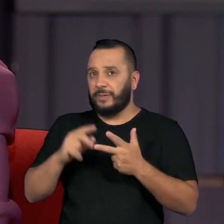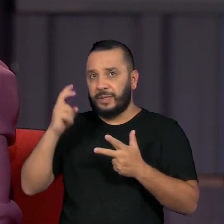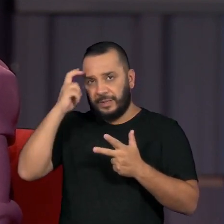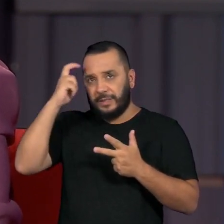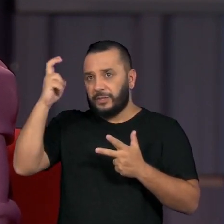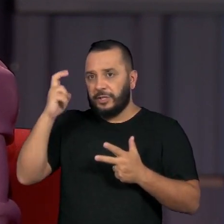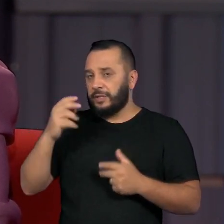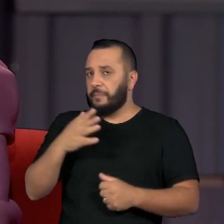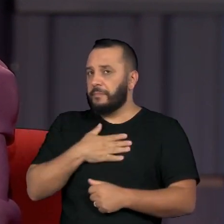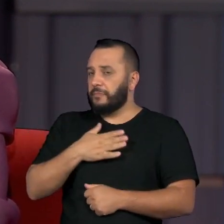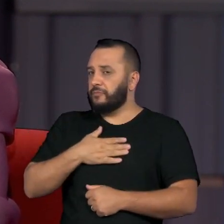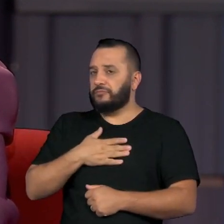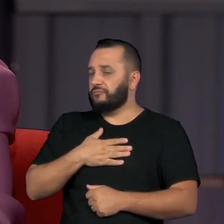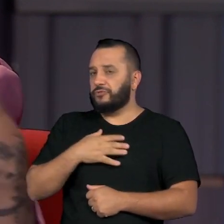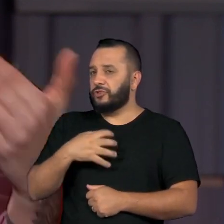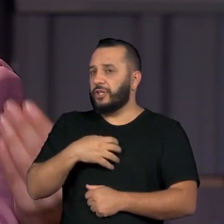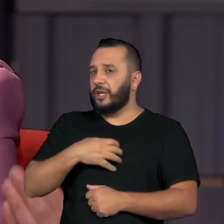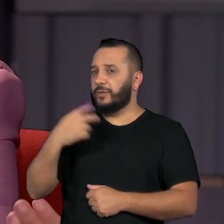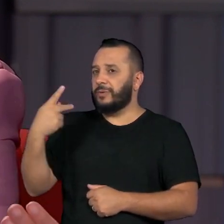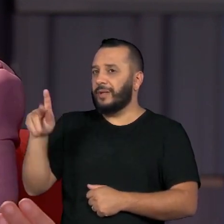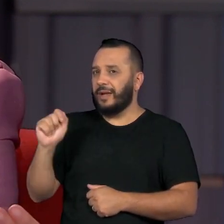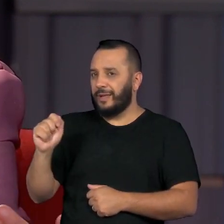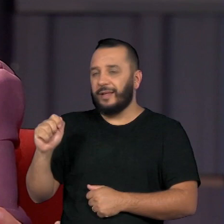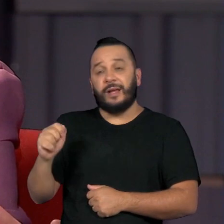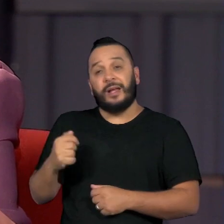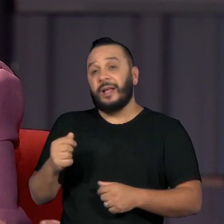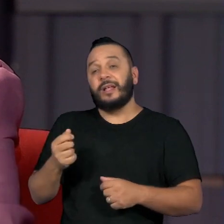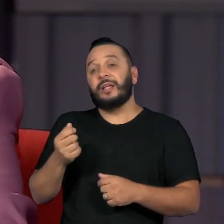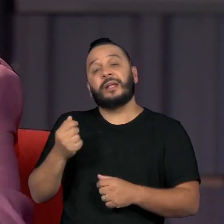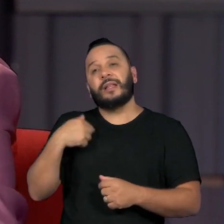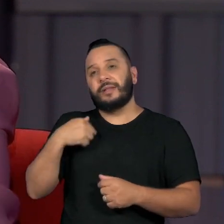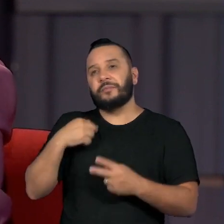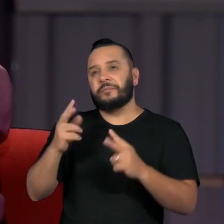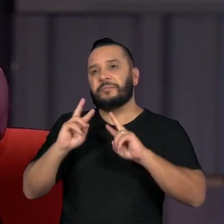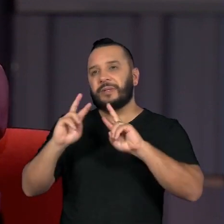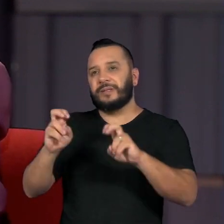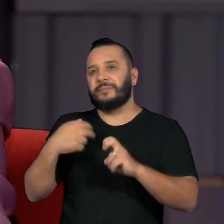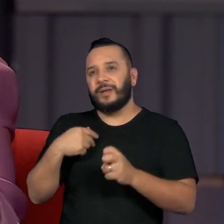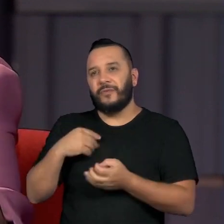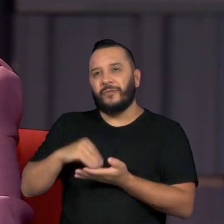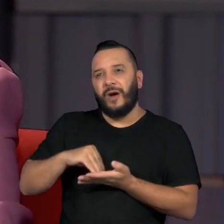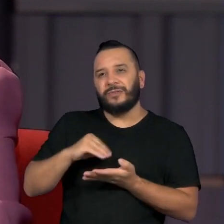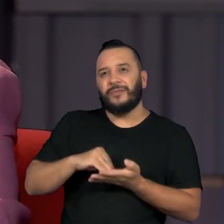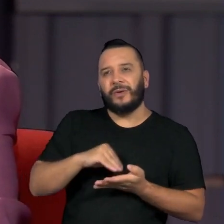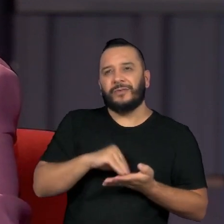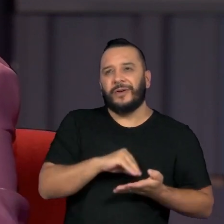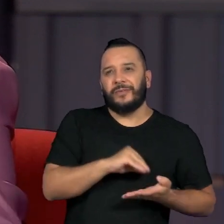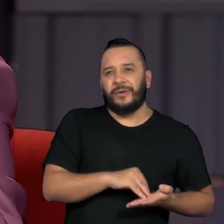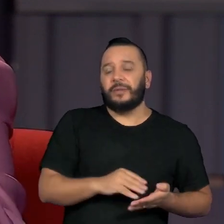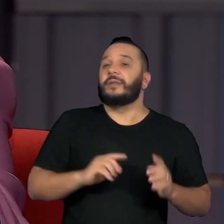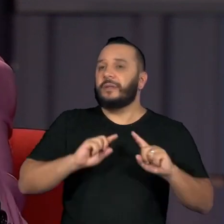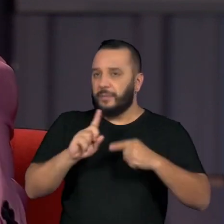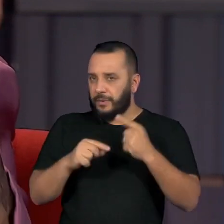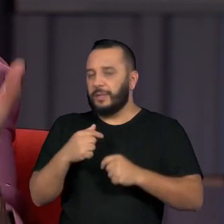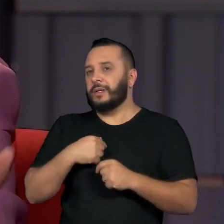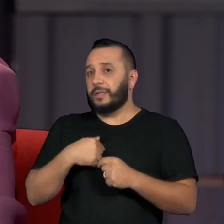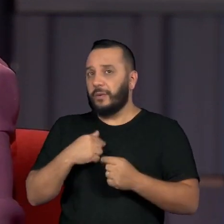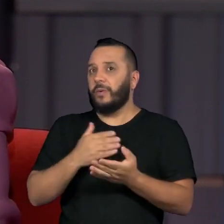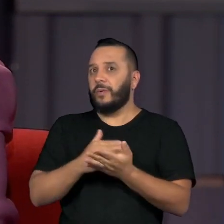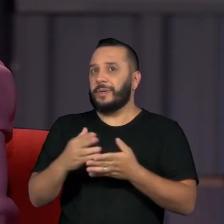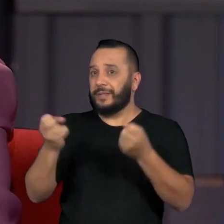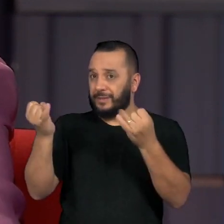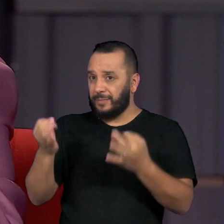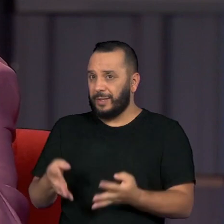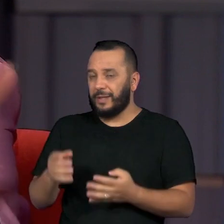era o meu jeito. Ela não via os déficits exatamente. Quando eu comecei a explicar para ela, fazer ela entender o que é